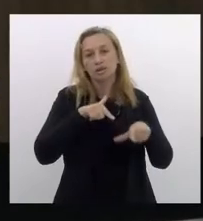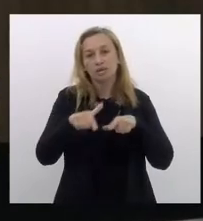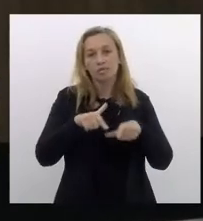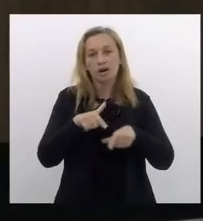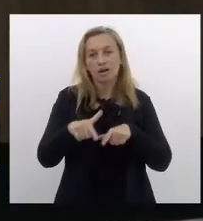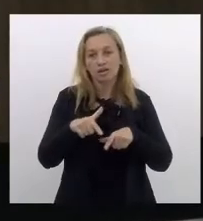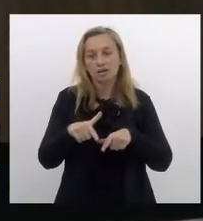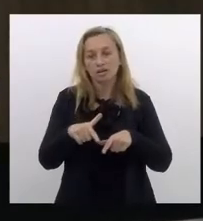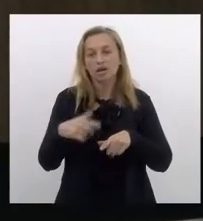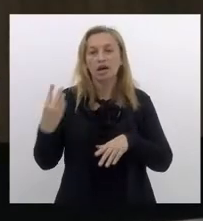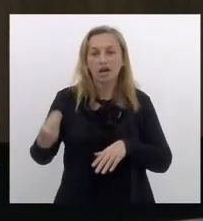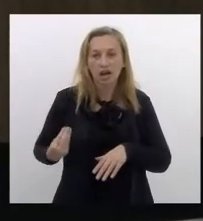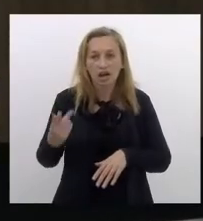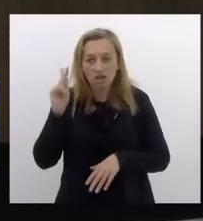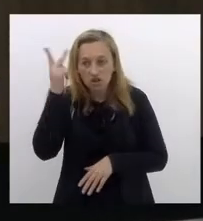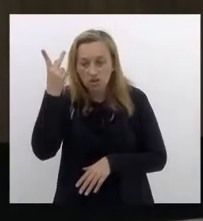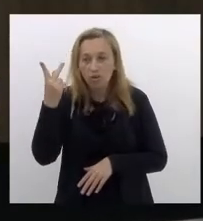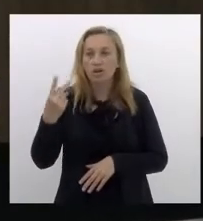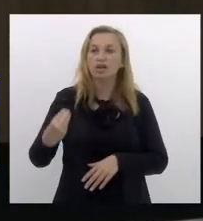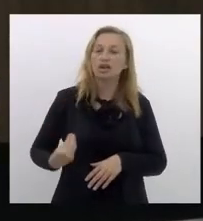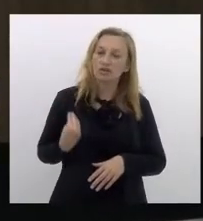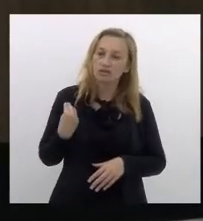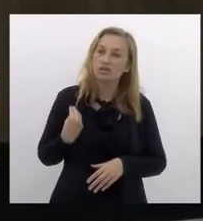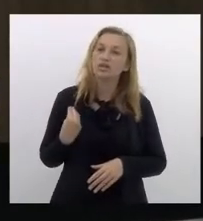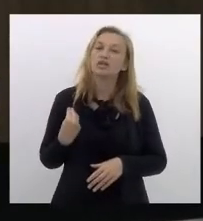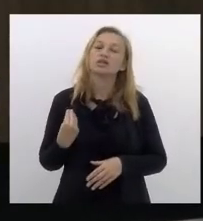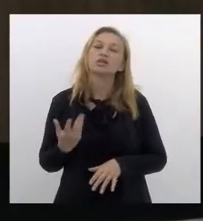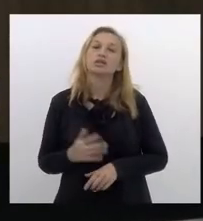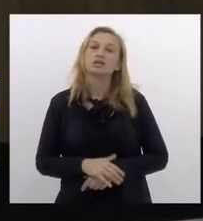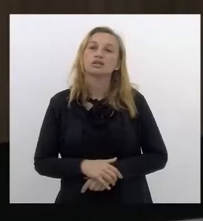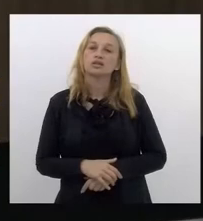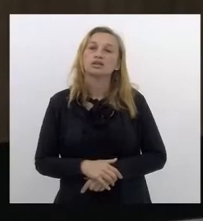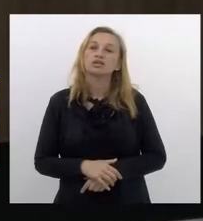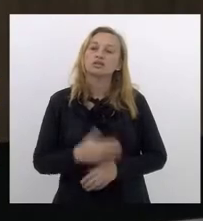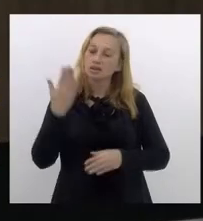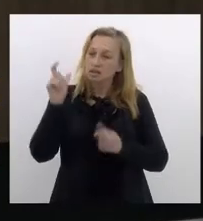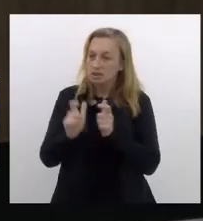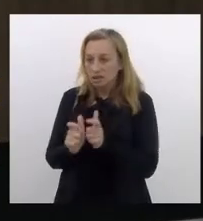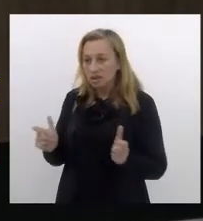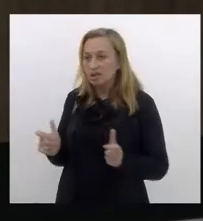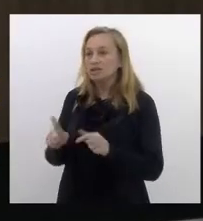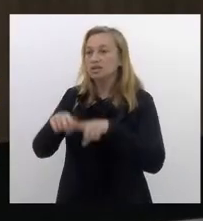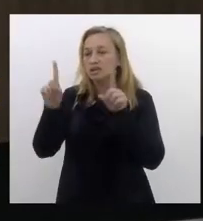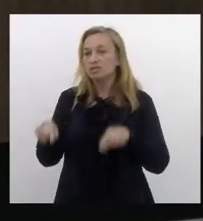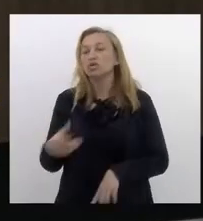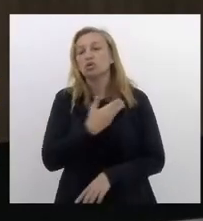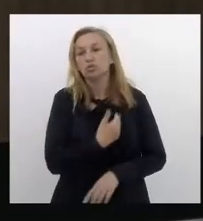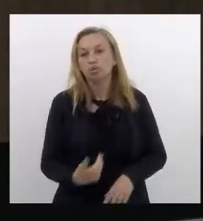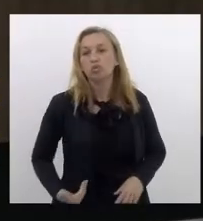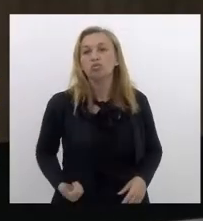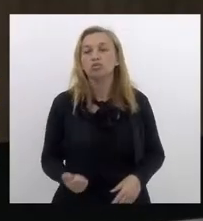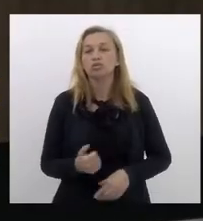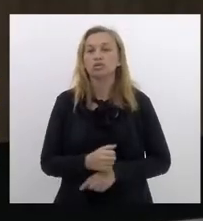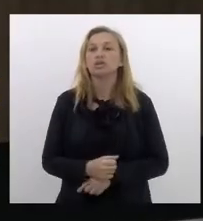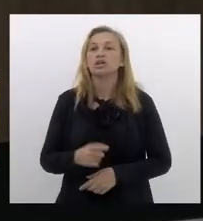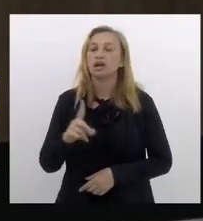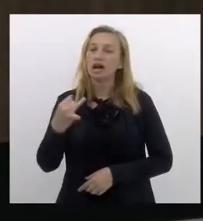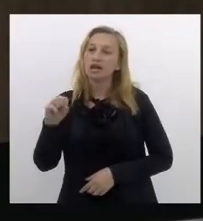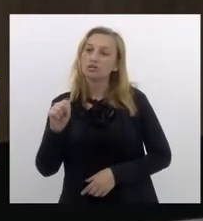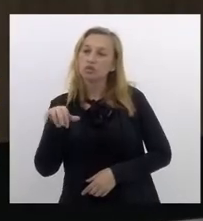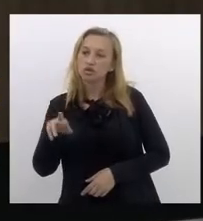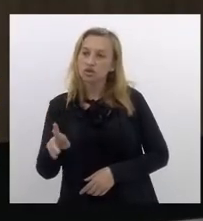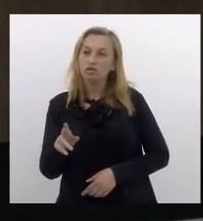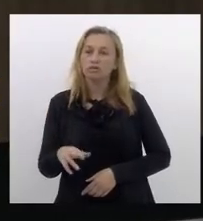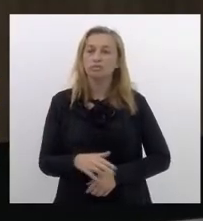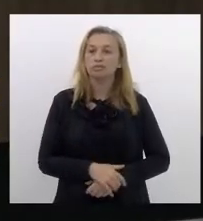legado, respeitada a vida, enfim, as contribuições desse grande servidor público que foi Carlos Boechat. Obrigado,